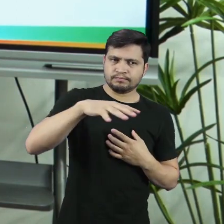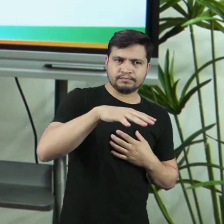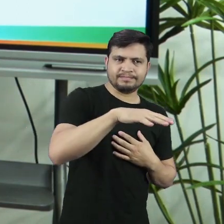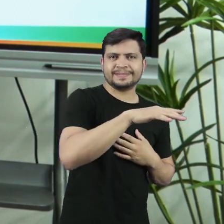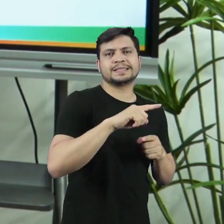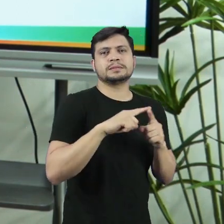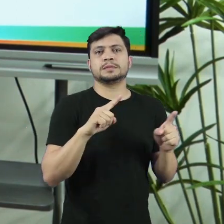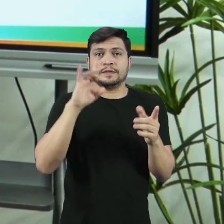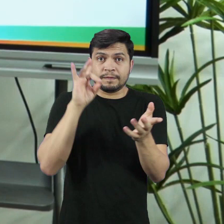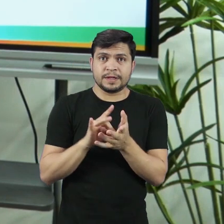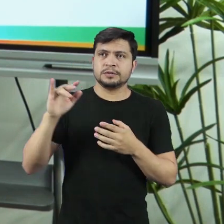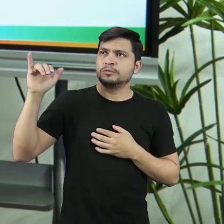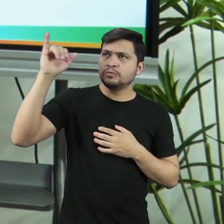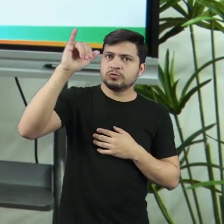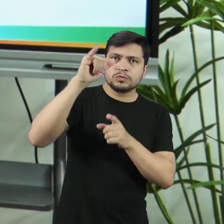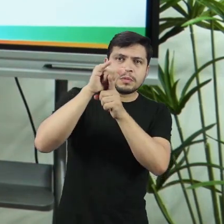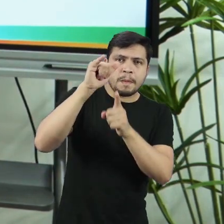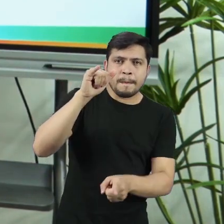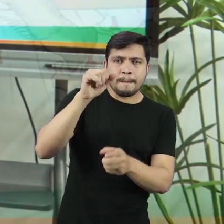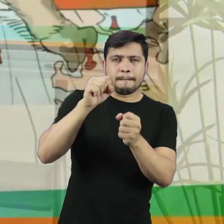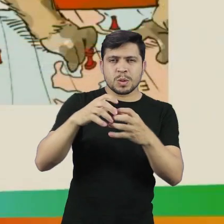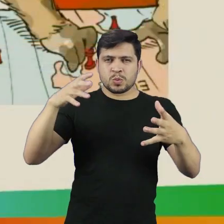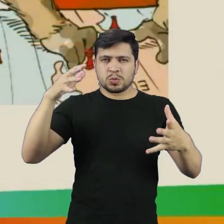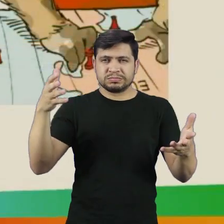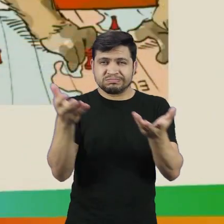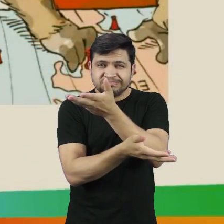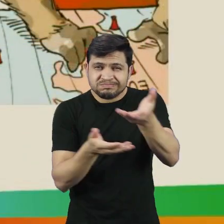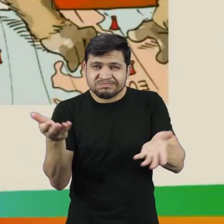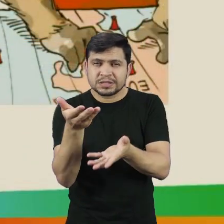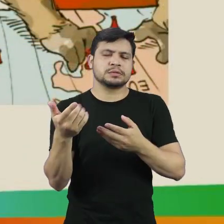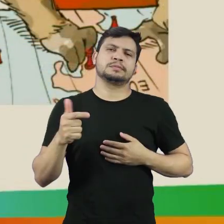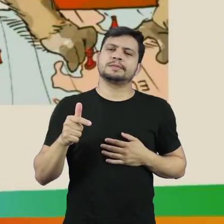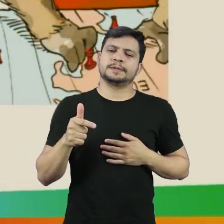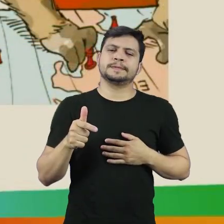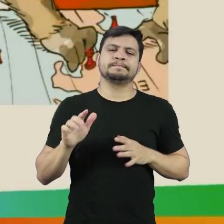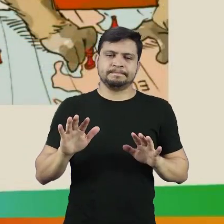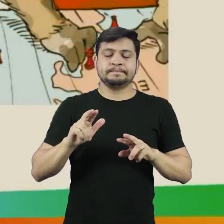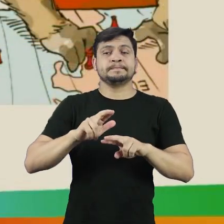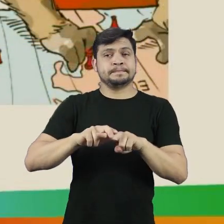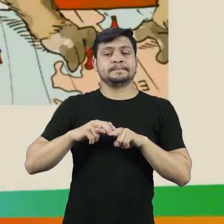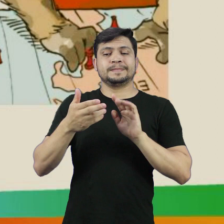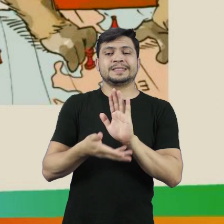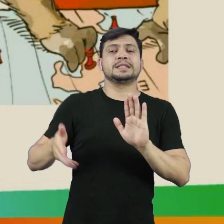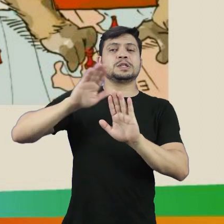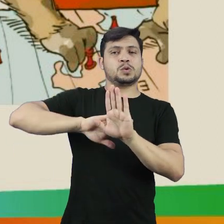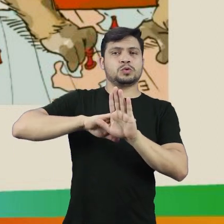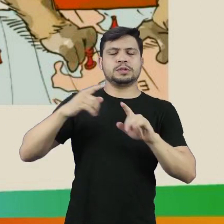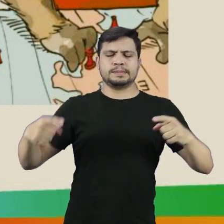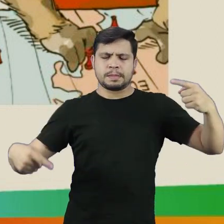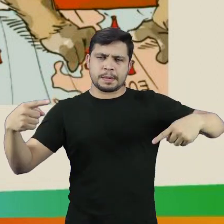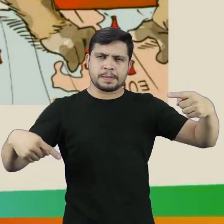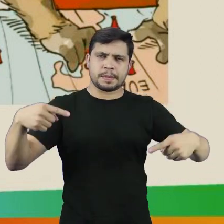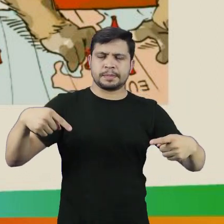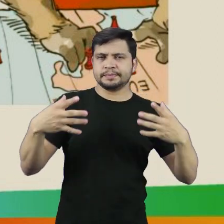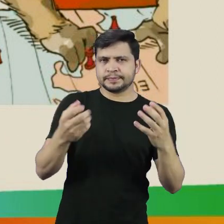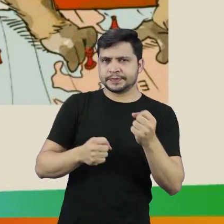de fato no mundo bélico. Todos os âmbitos, nós vamos começar aqui pela questão das ideologias conflitantes. Quais